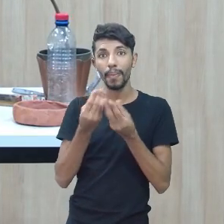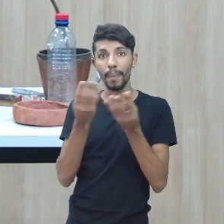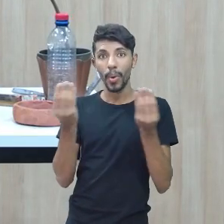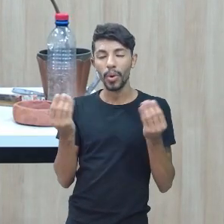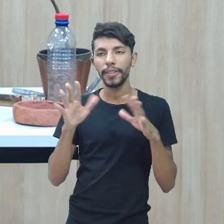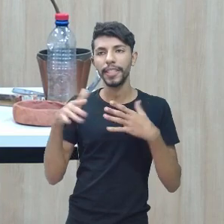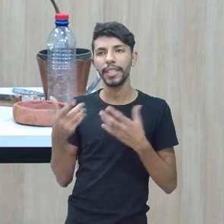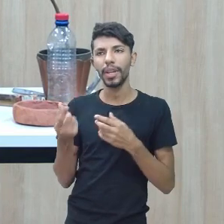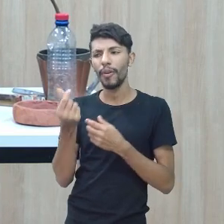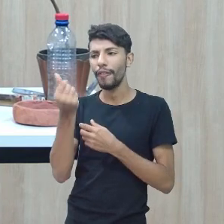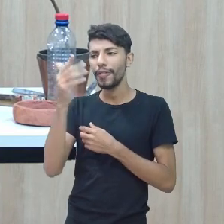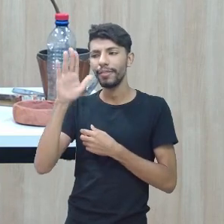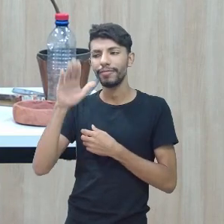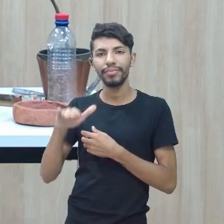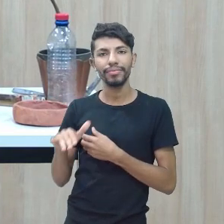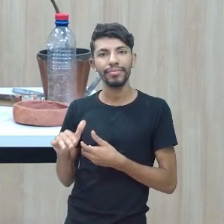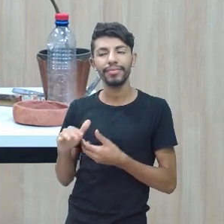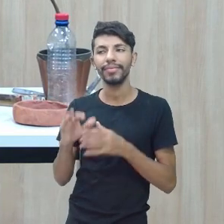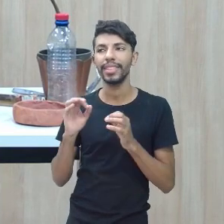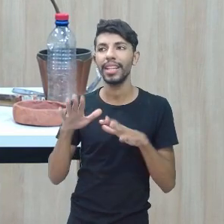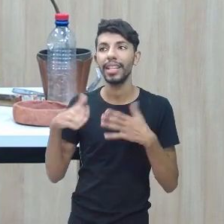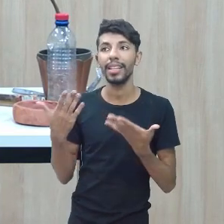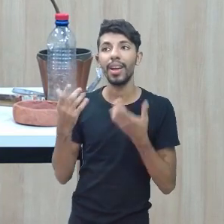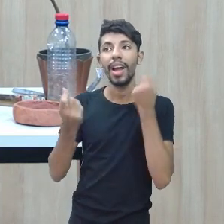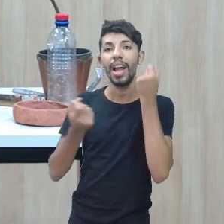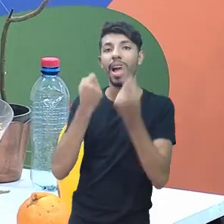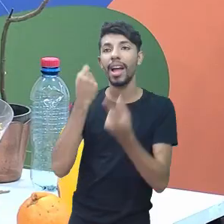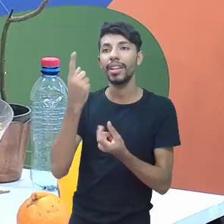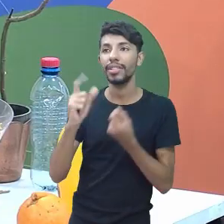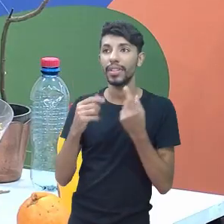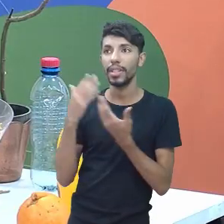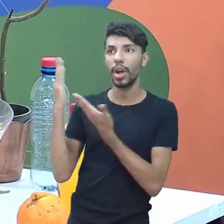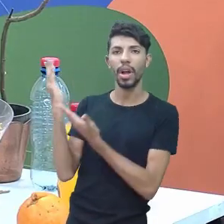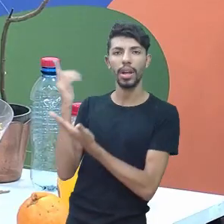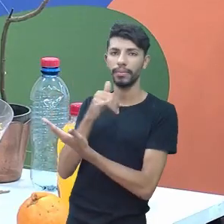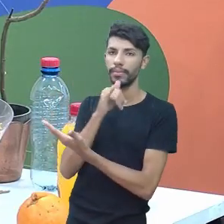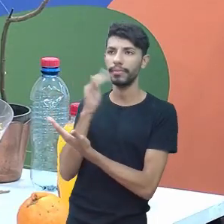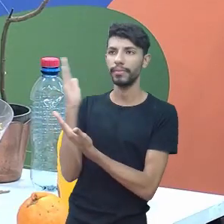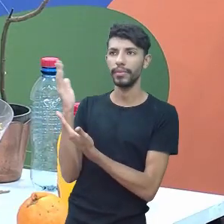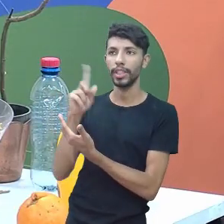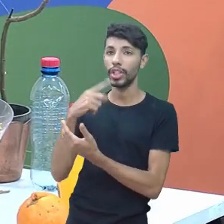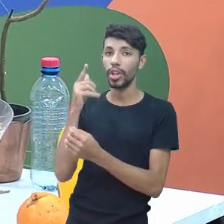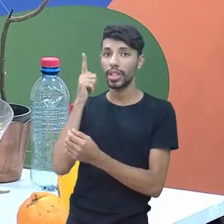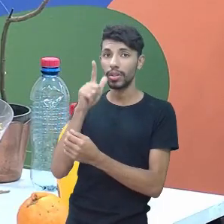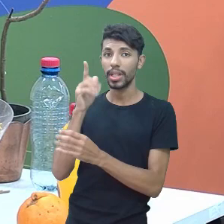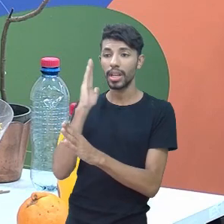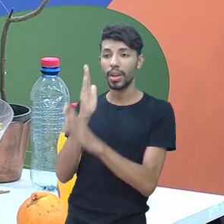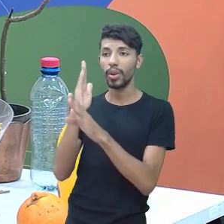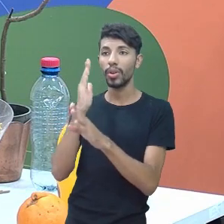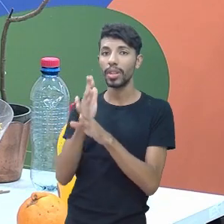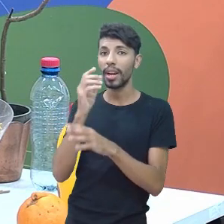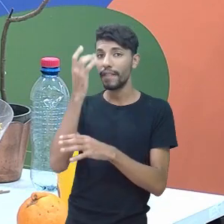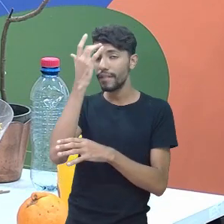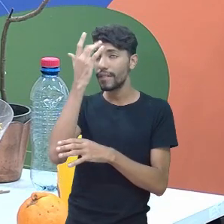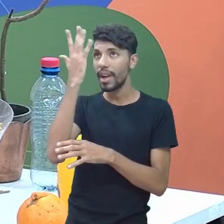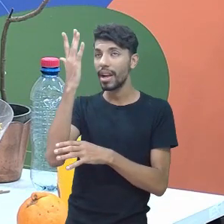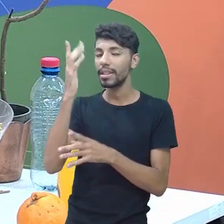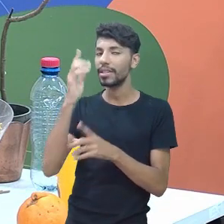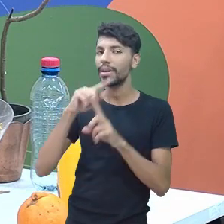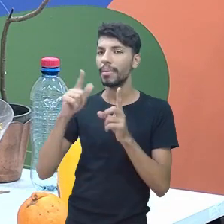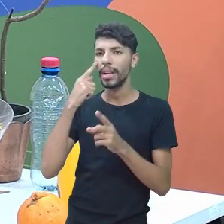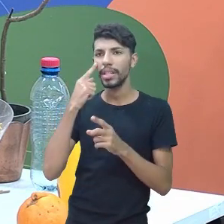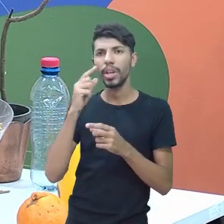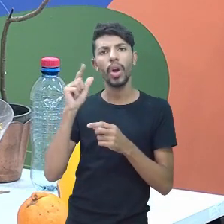barato. Então, muitas vezes, né, isso aqui a gente encontra facilmente, gente, mas isso é comercializado. Se vocês entrarem num